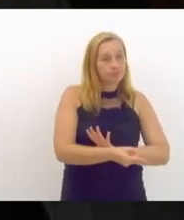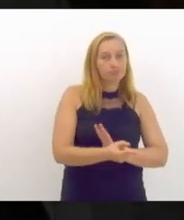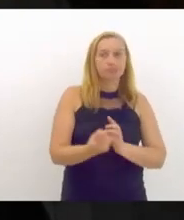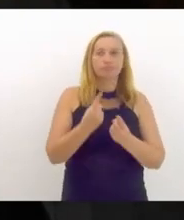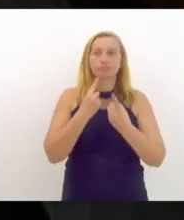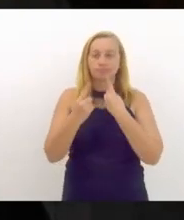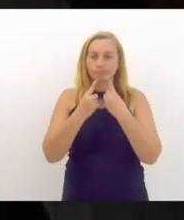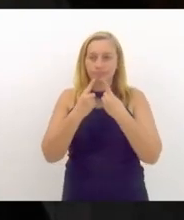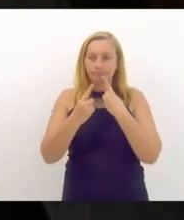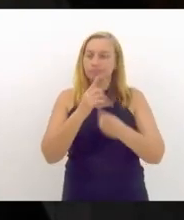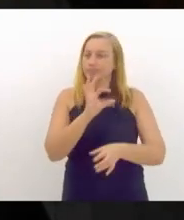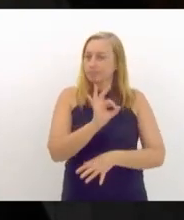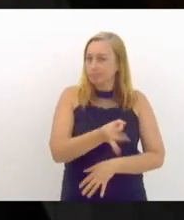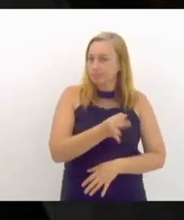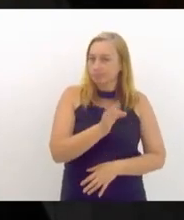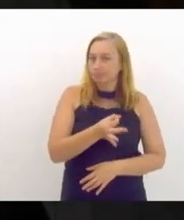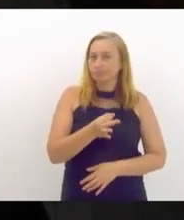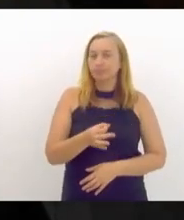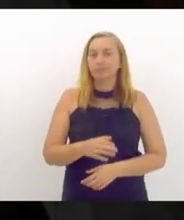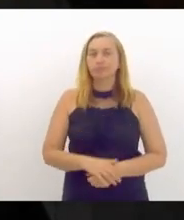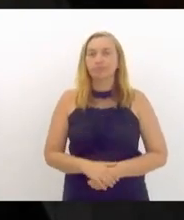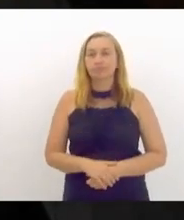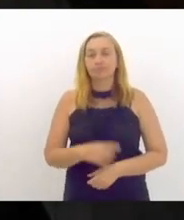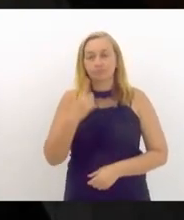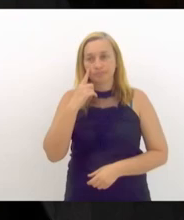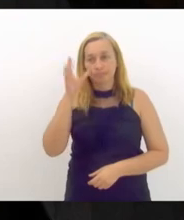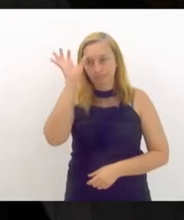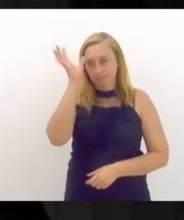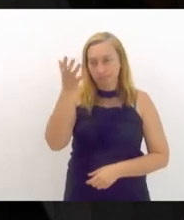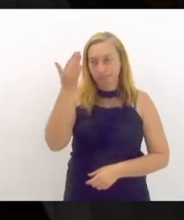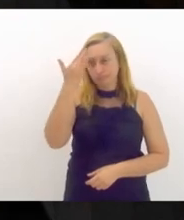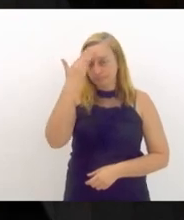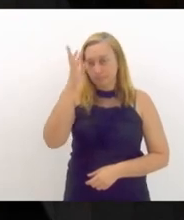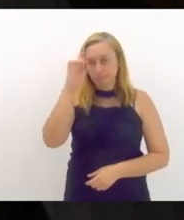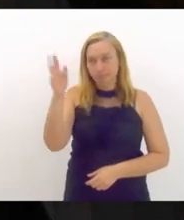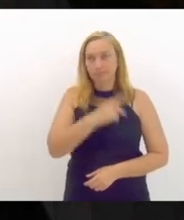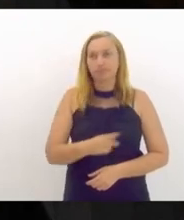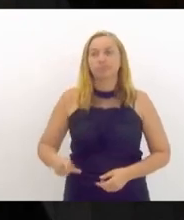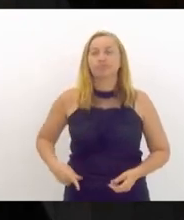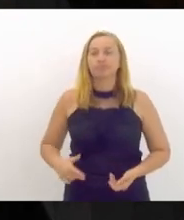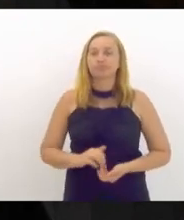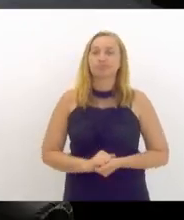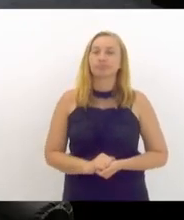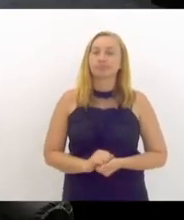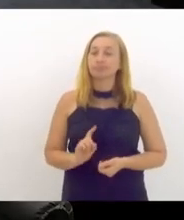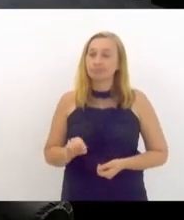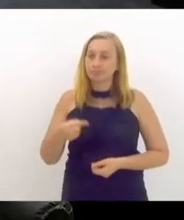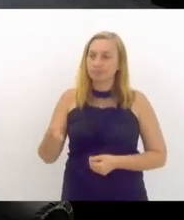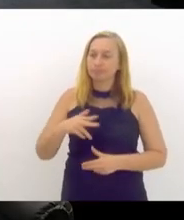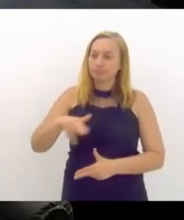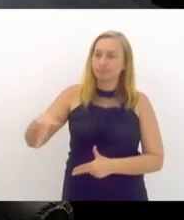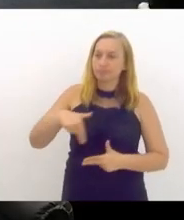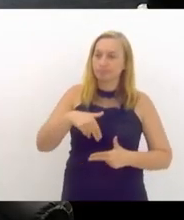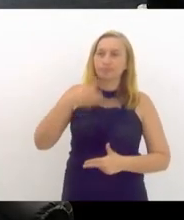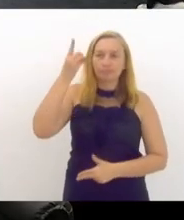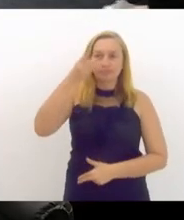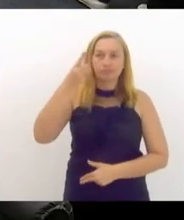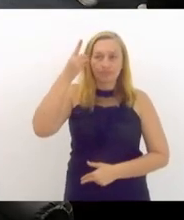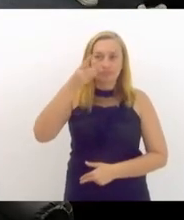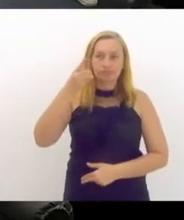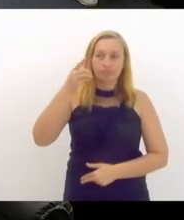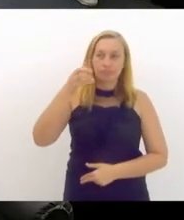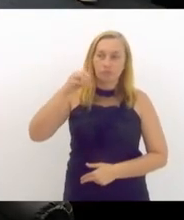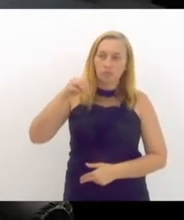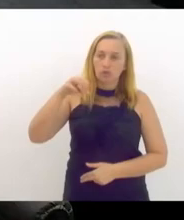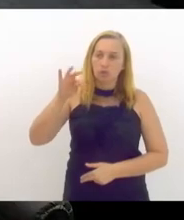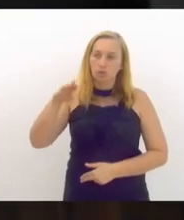discussão, exatamente para a gente buscar soluções. Muito obrigado, senhor presidente. Próximo orador inscrito é o nobre deputado Antônio de